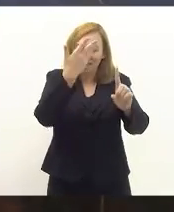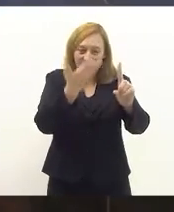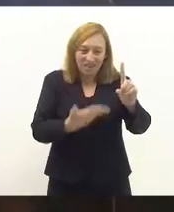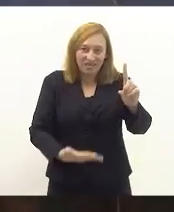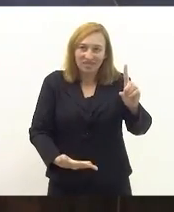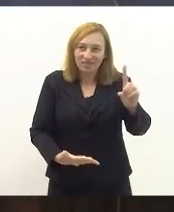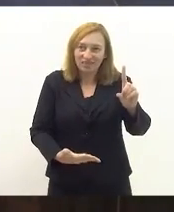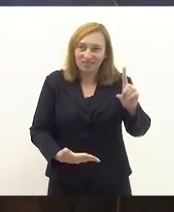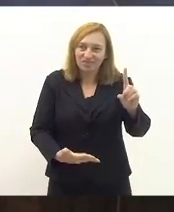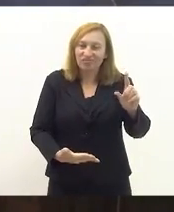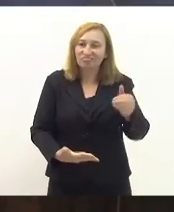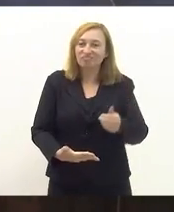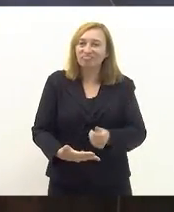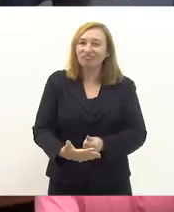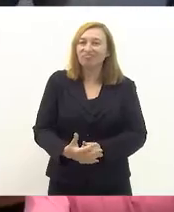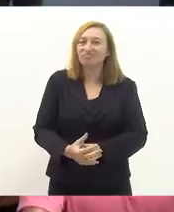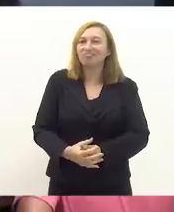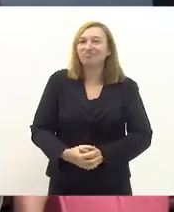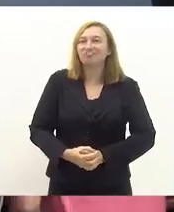sessão